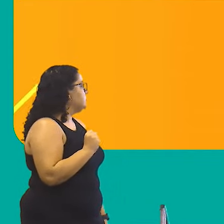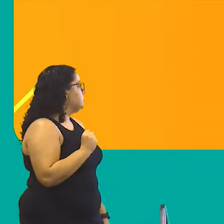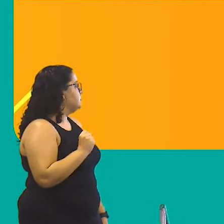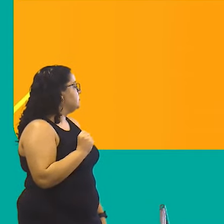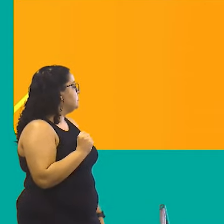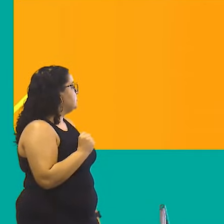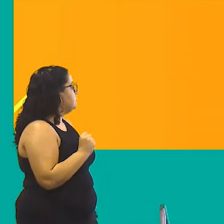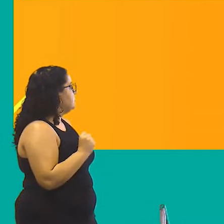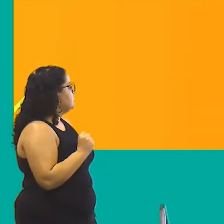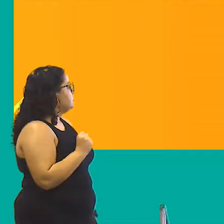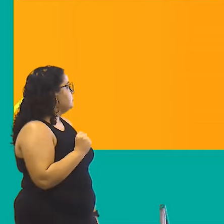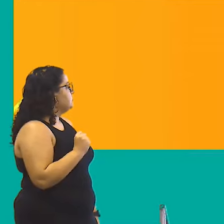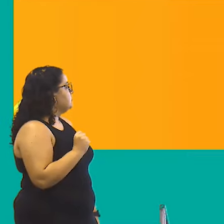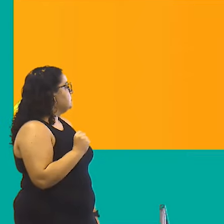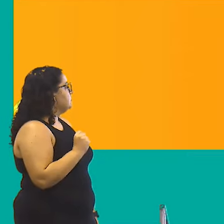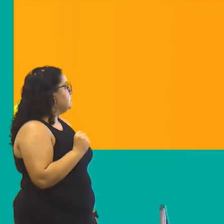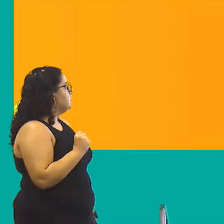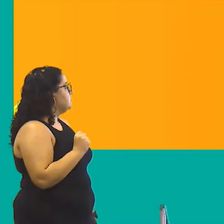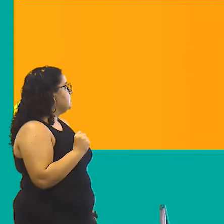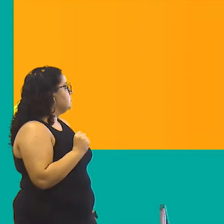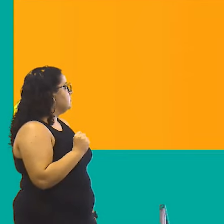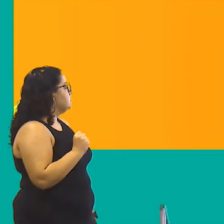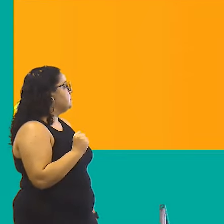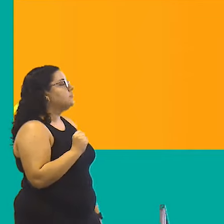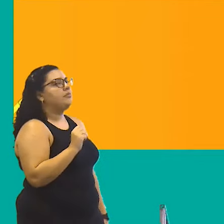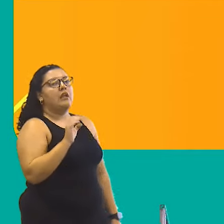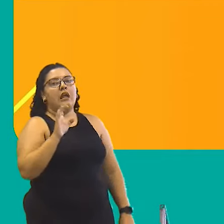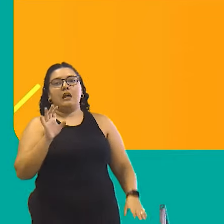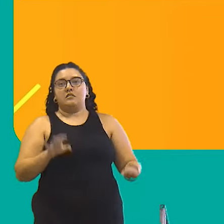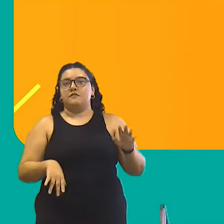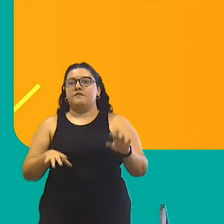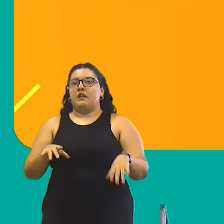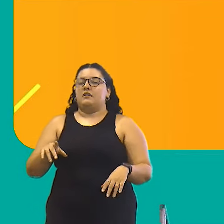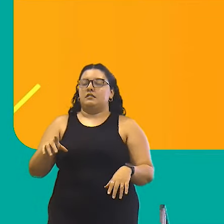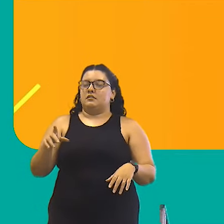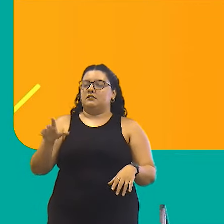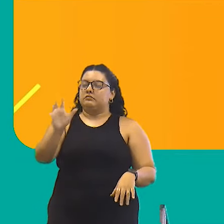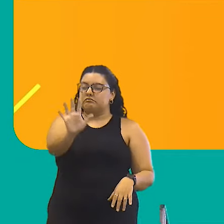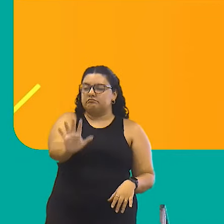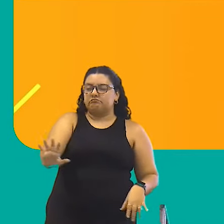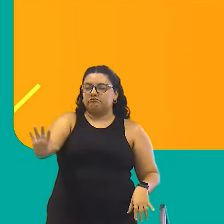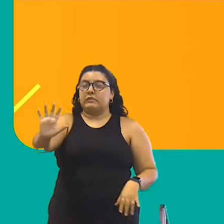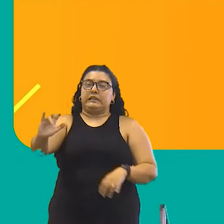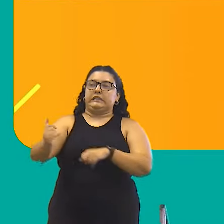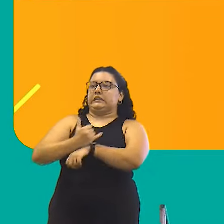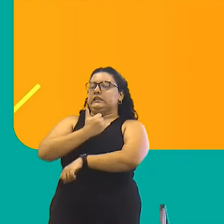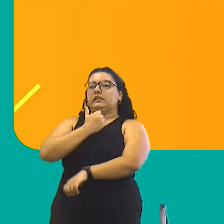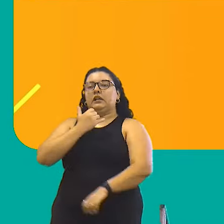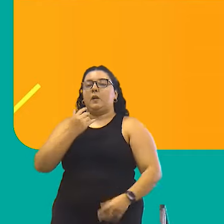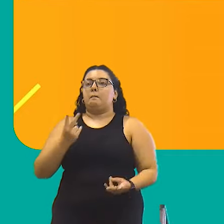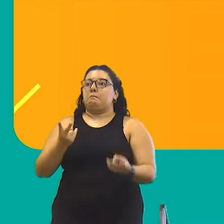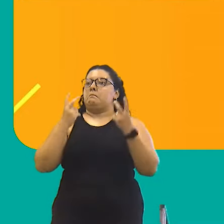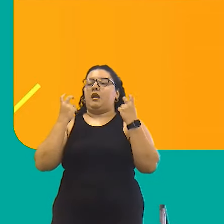Será? Muitas vezes os nossos olhos enganam a nossa